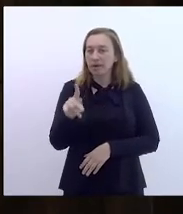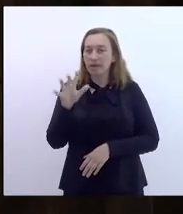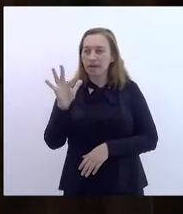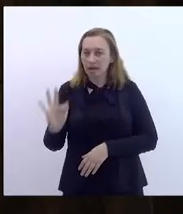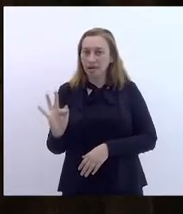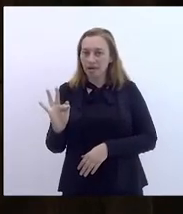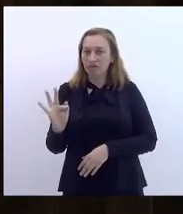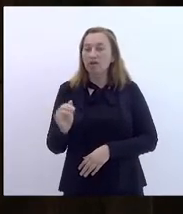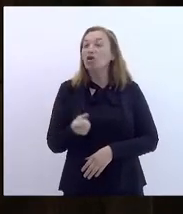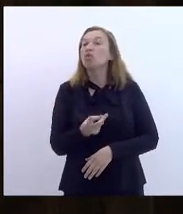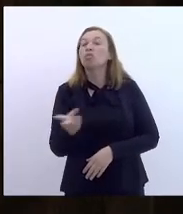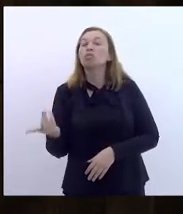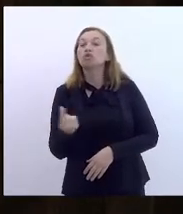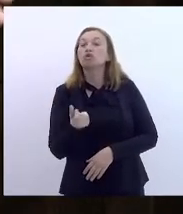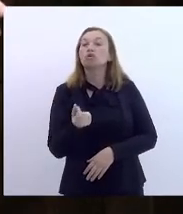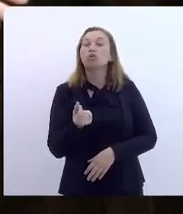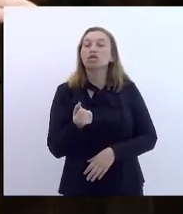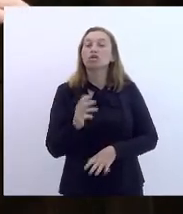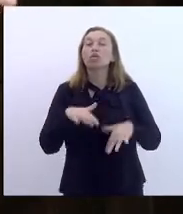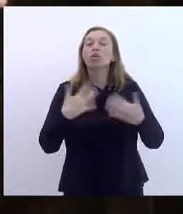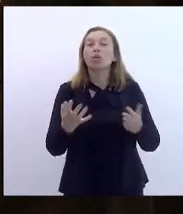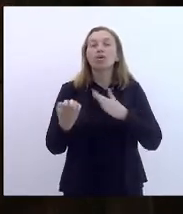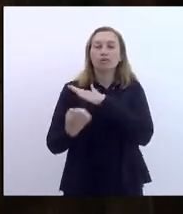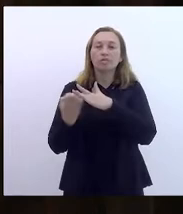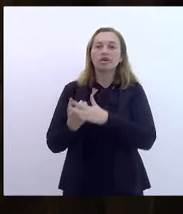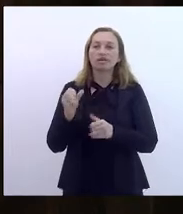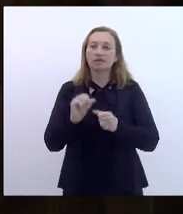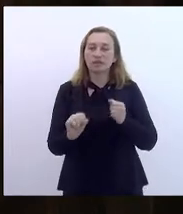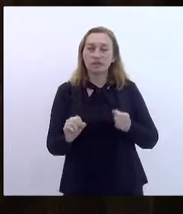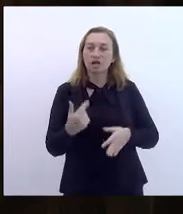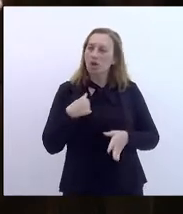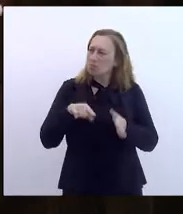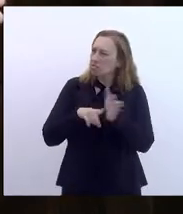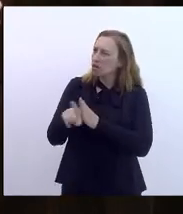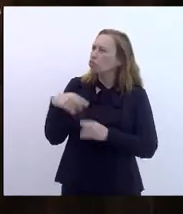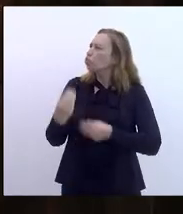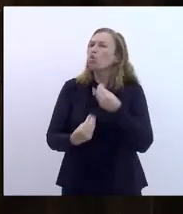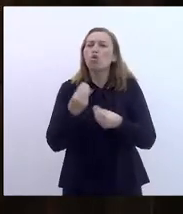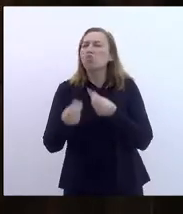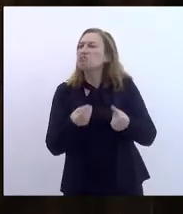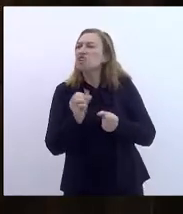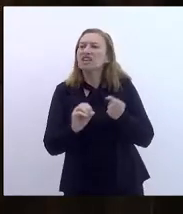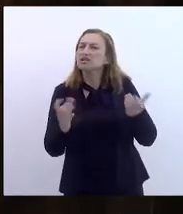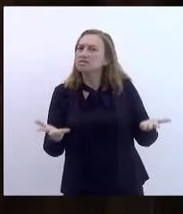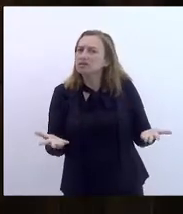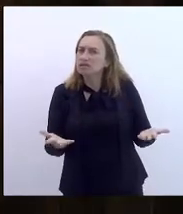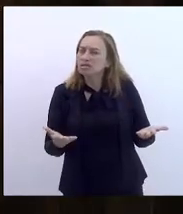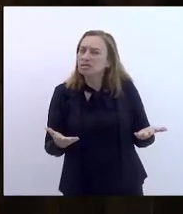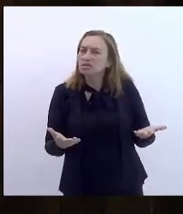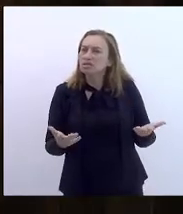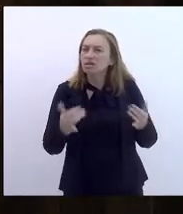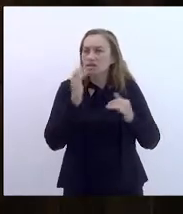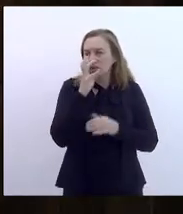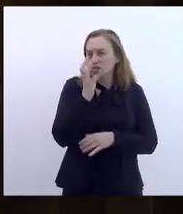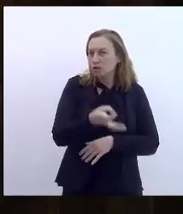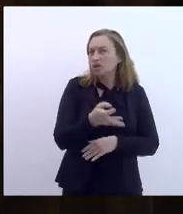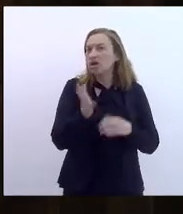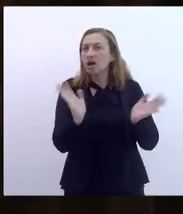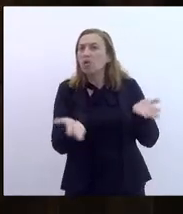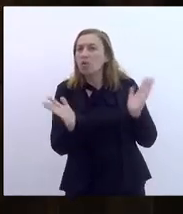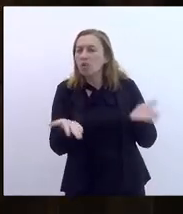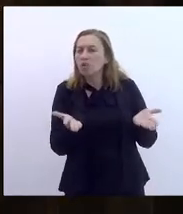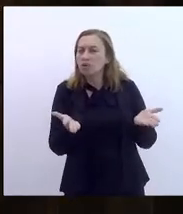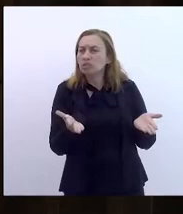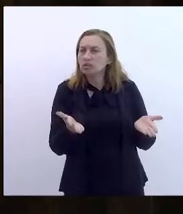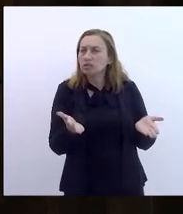o engenheiro responsável Quanto custou a empresa que está executando eu me pergunto como é que faz isso é o que está sendo denunciado agora